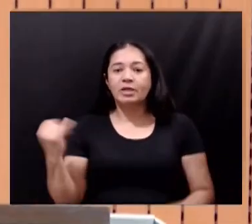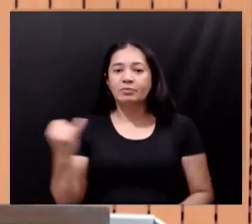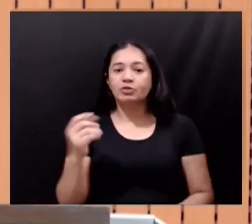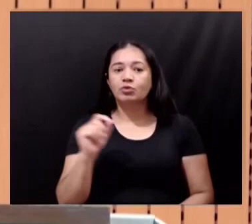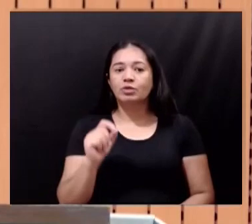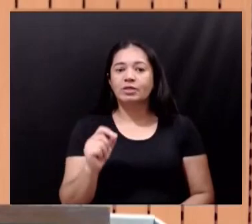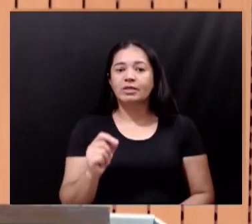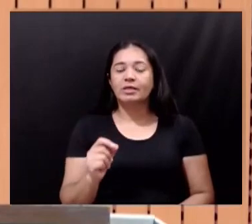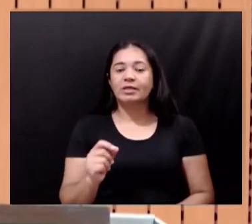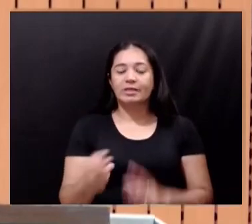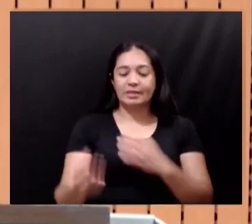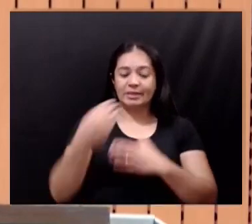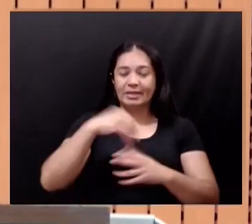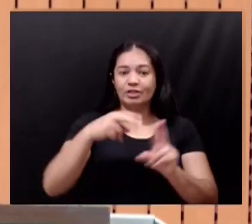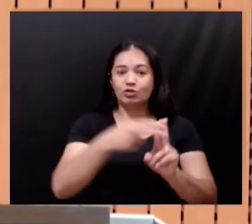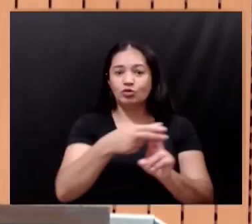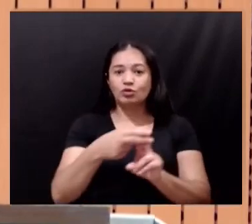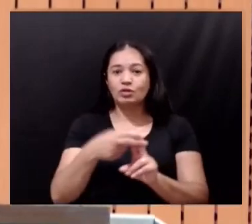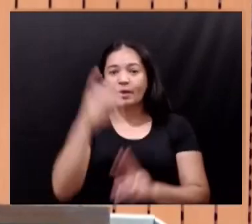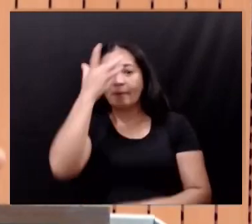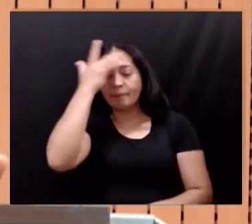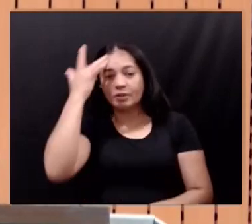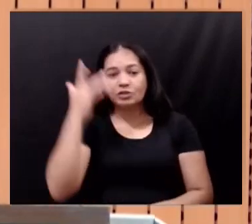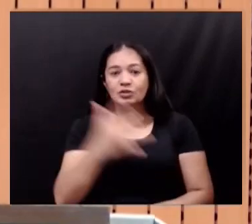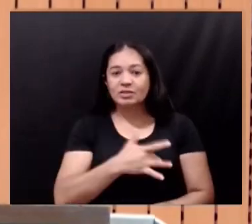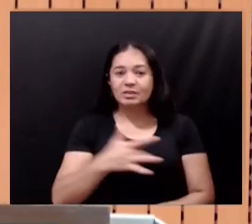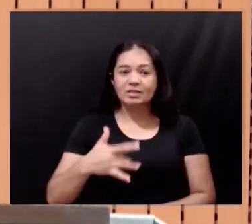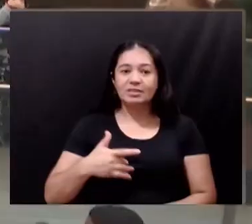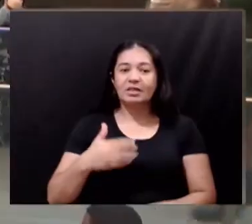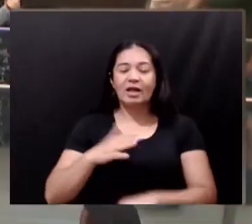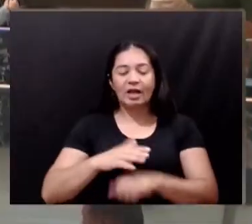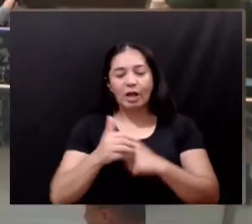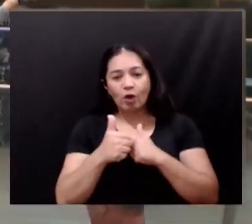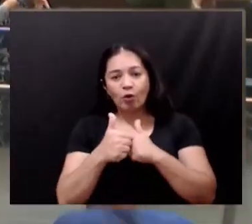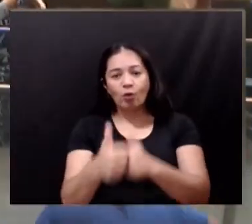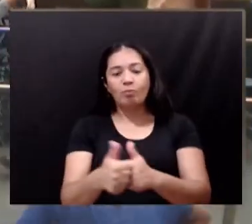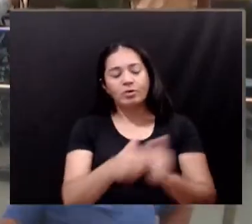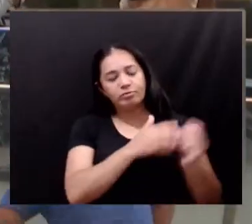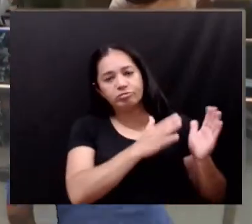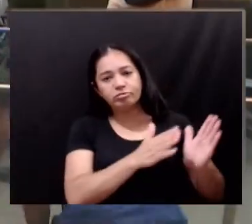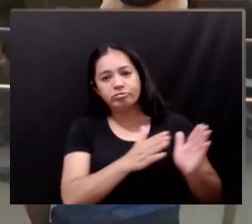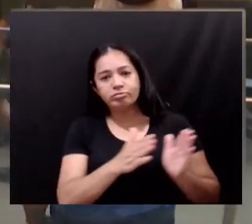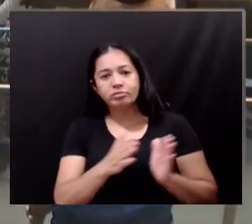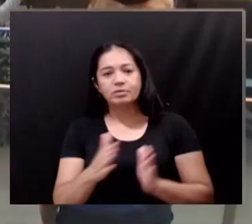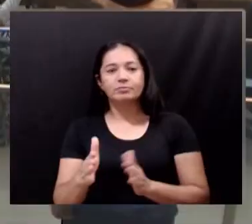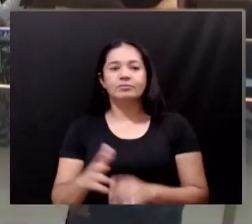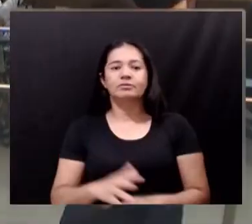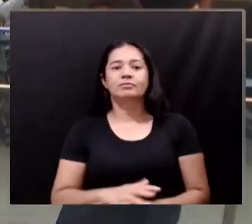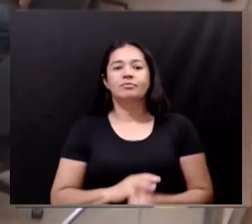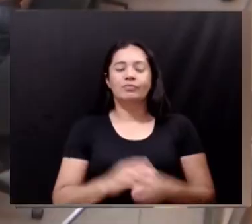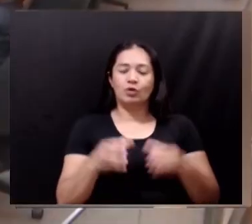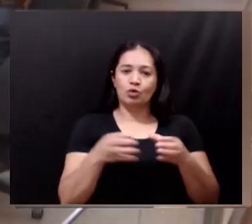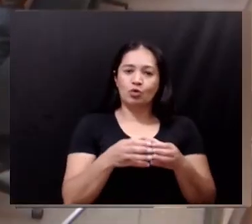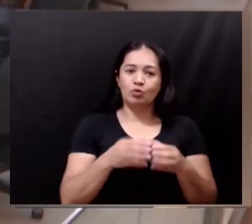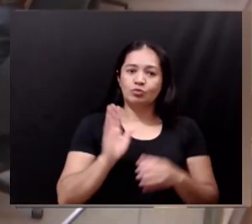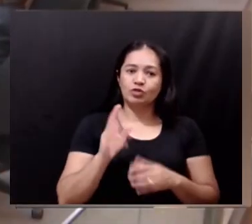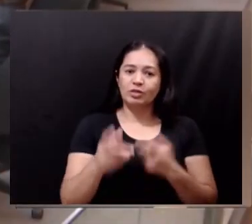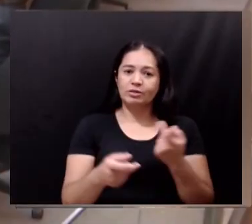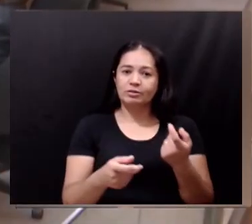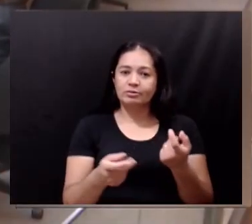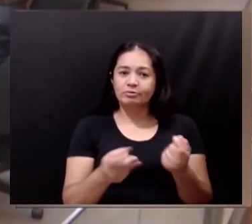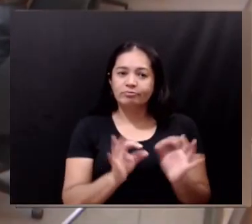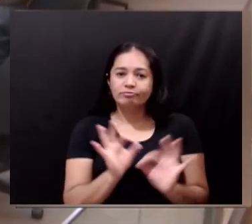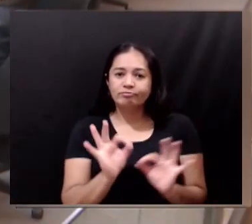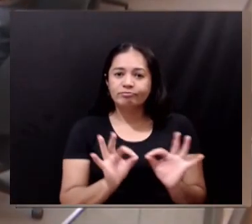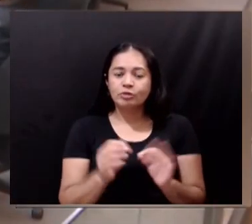saúde habilitadas a fazer o acompanhamento dessa jornada terapêutica. A frente já se articula para os próximos tópicos de